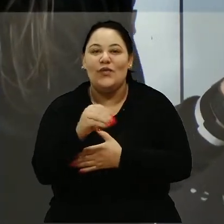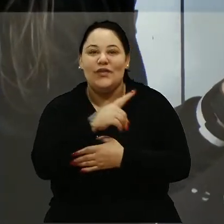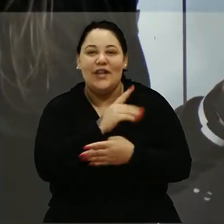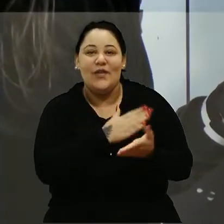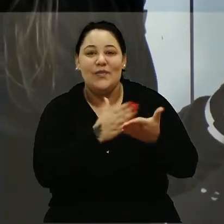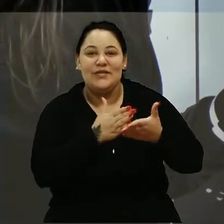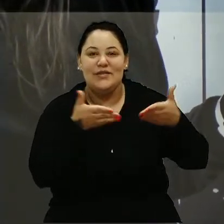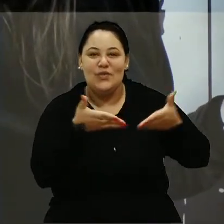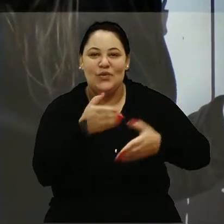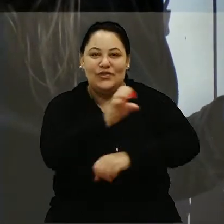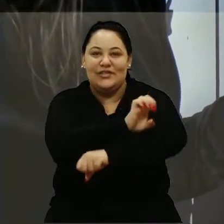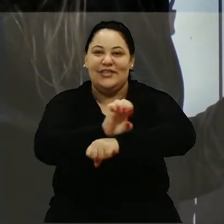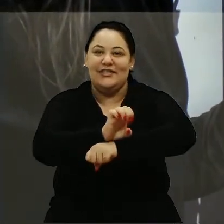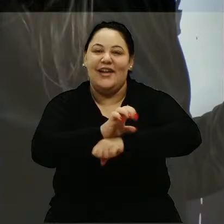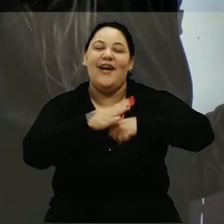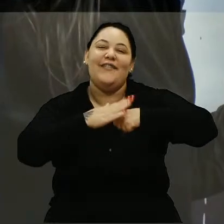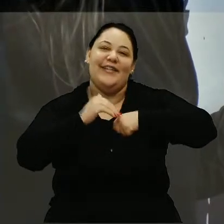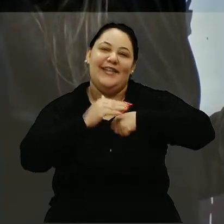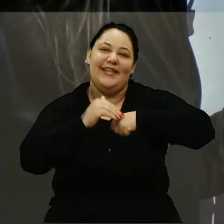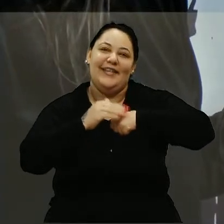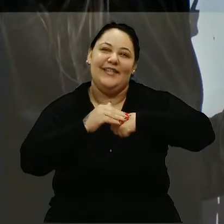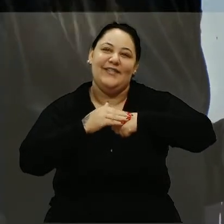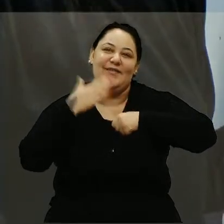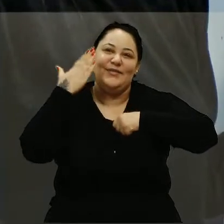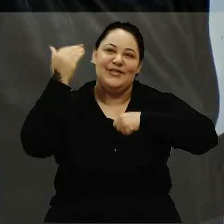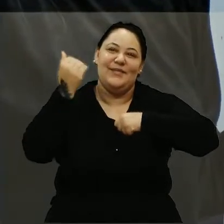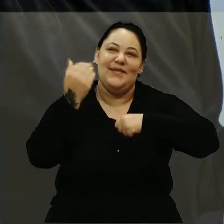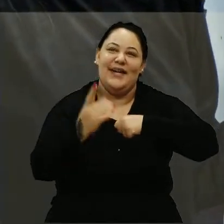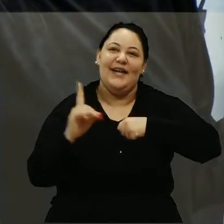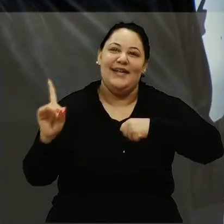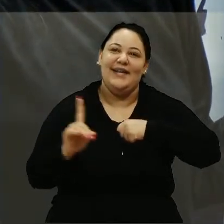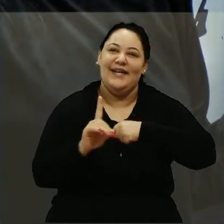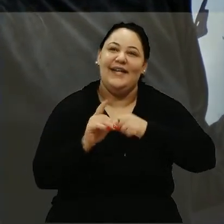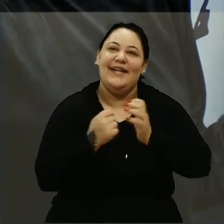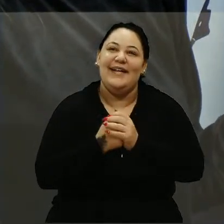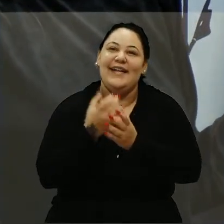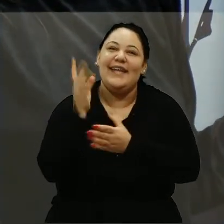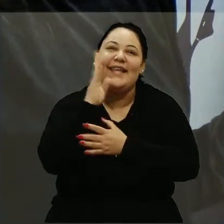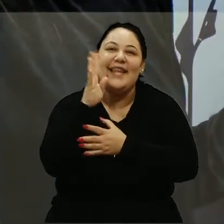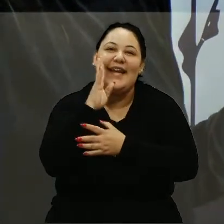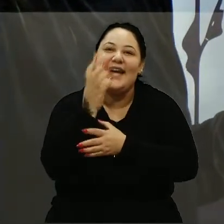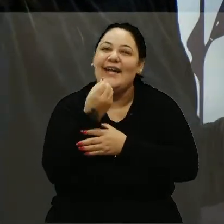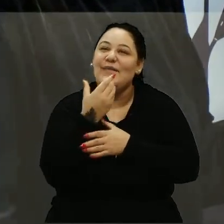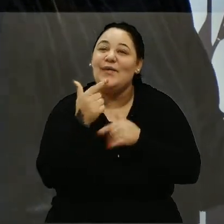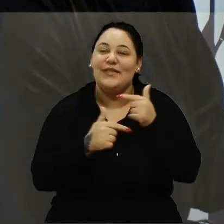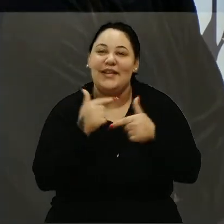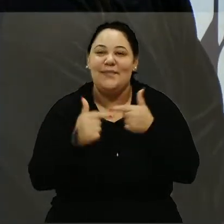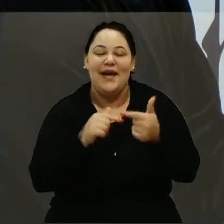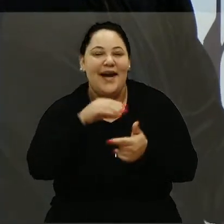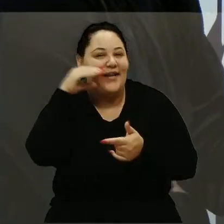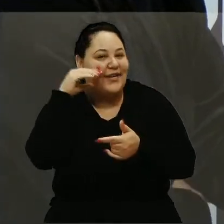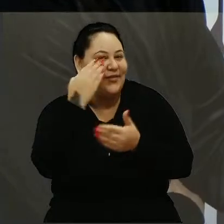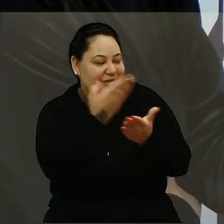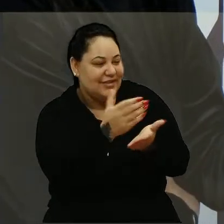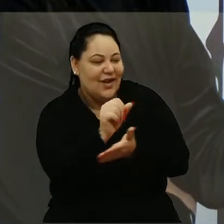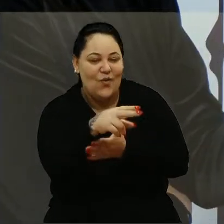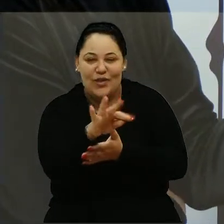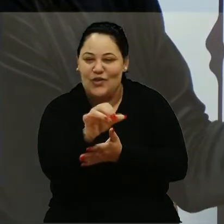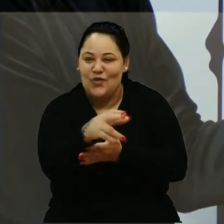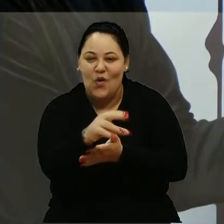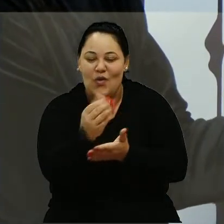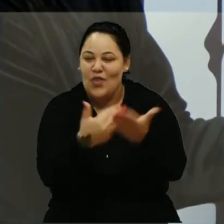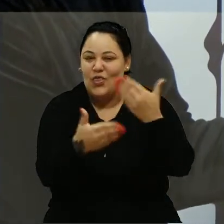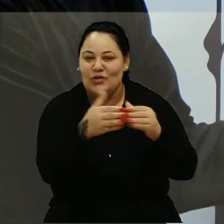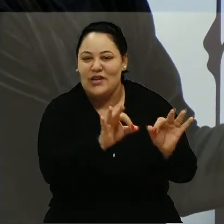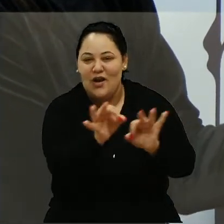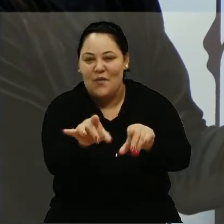conosco, o estagiário. Foi um querido lá me convidar, não tinha como não vir aqui. Que legal, tem um bom trabalho aí, Antônio, Carol, você e a todos que nos assistem. Eu